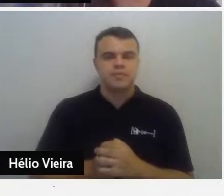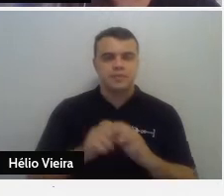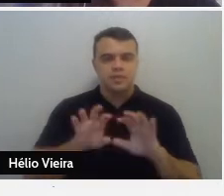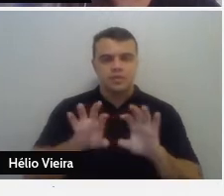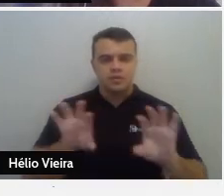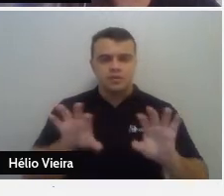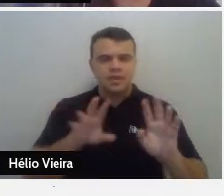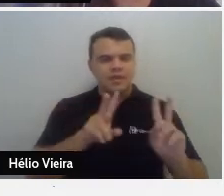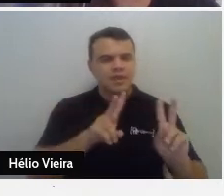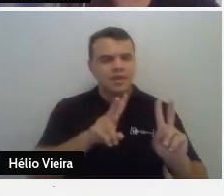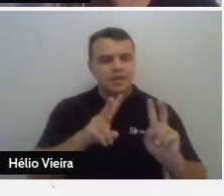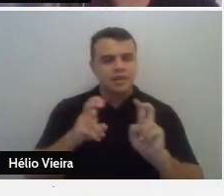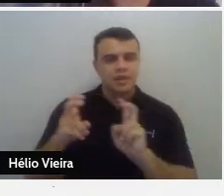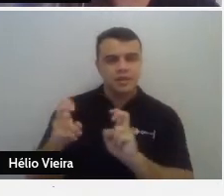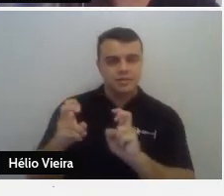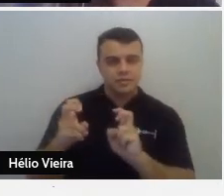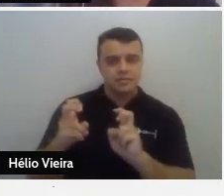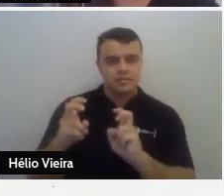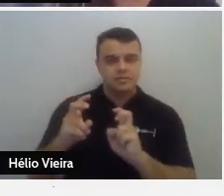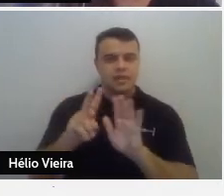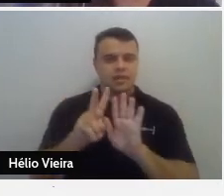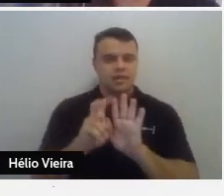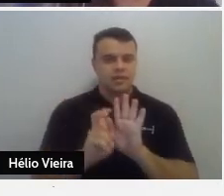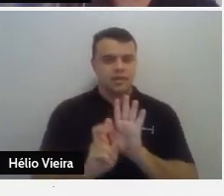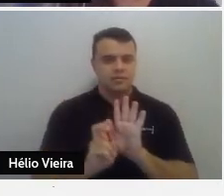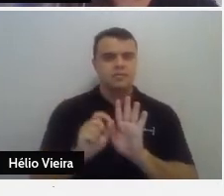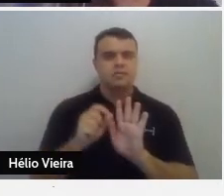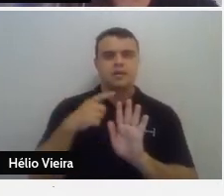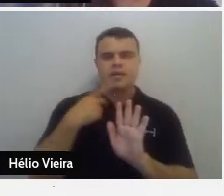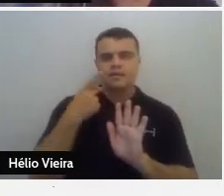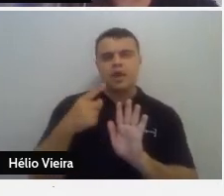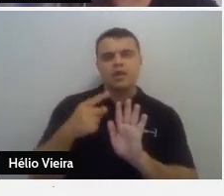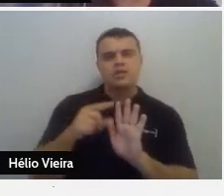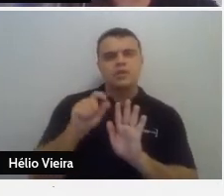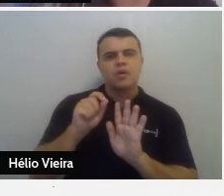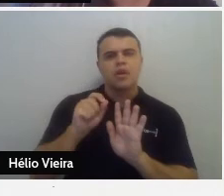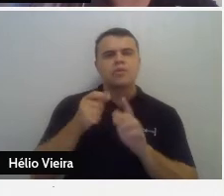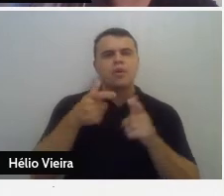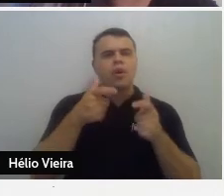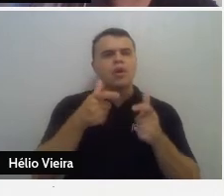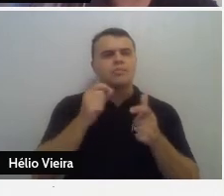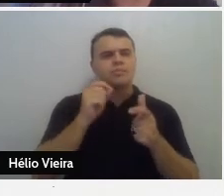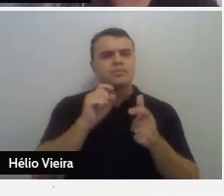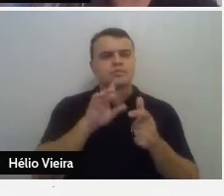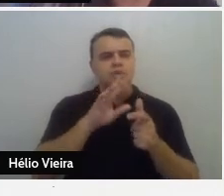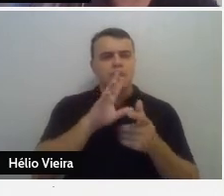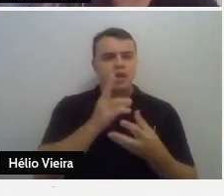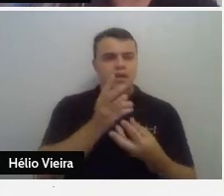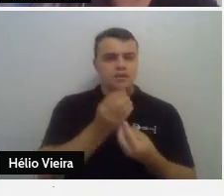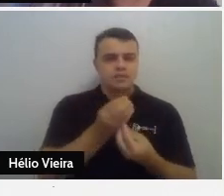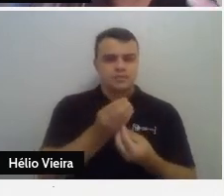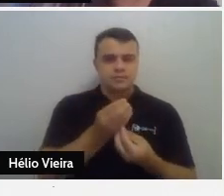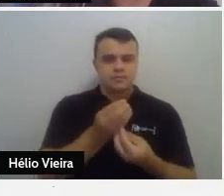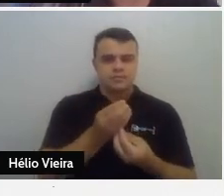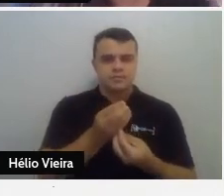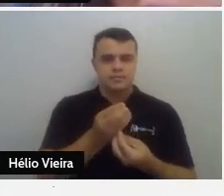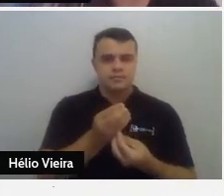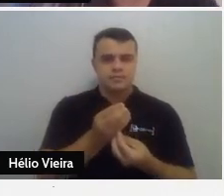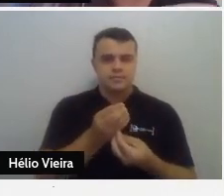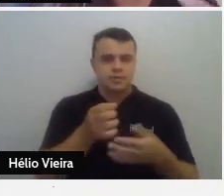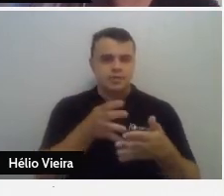por categorias, né? Então você pode ver as coleções só de arte,